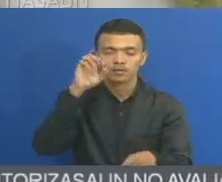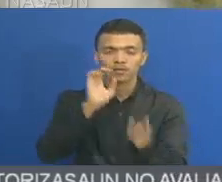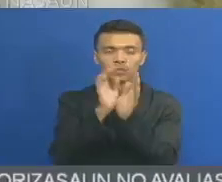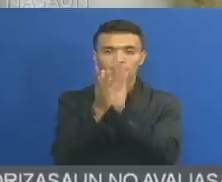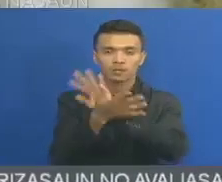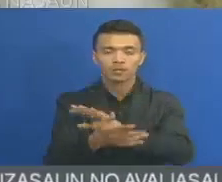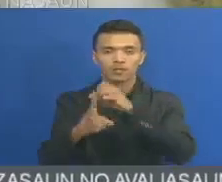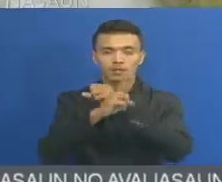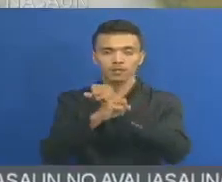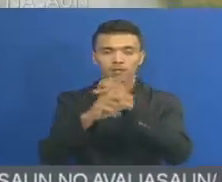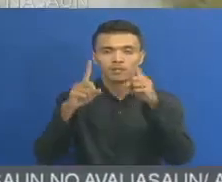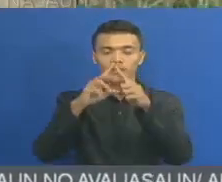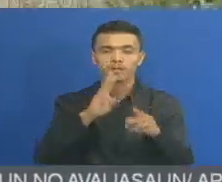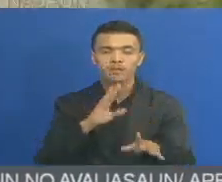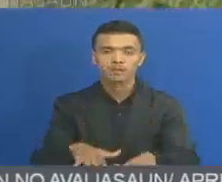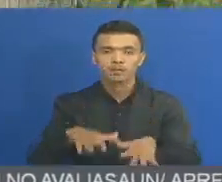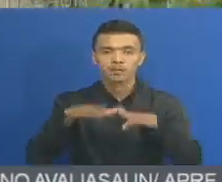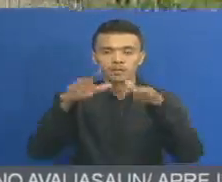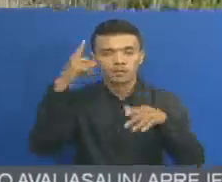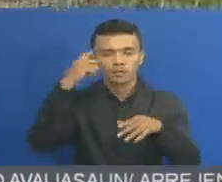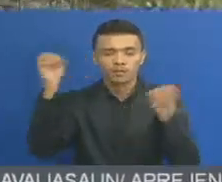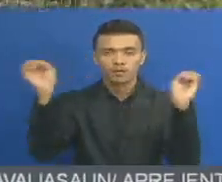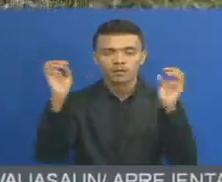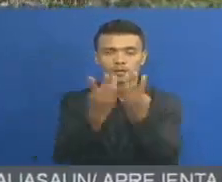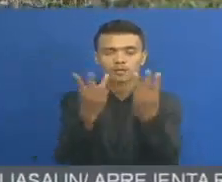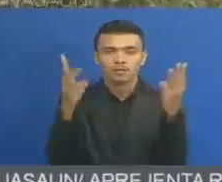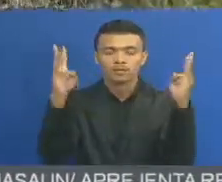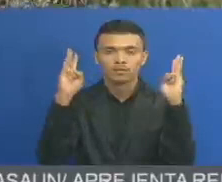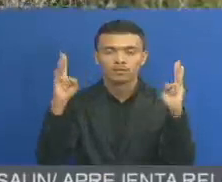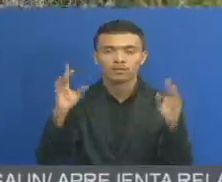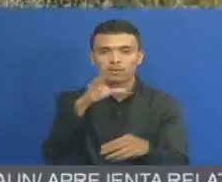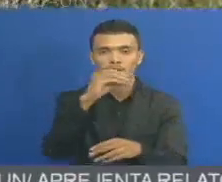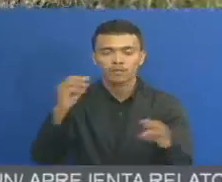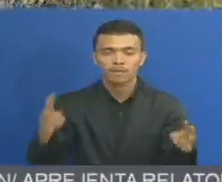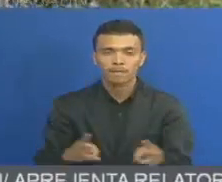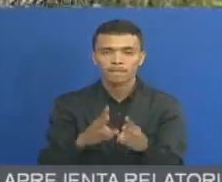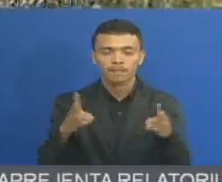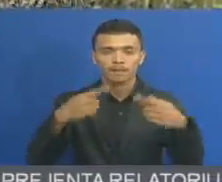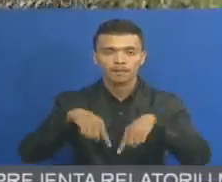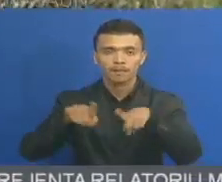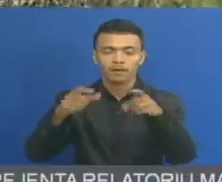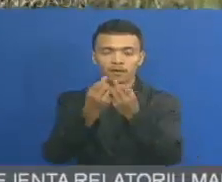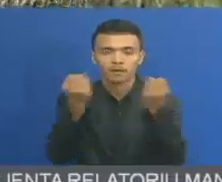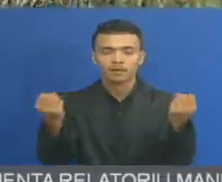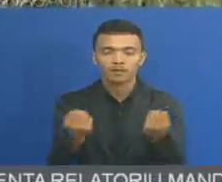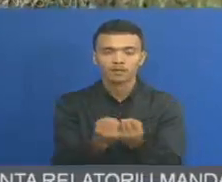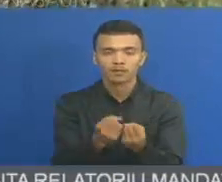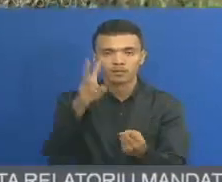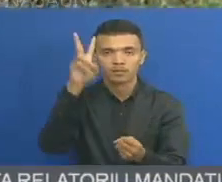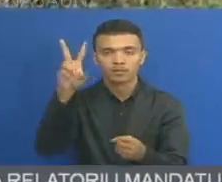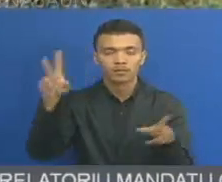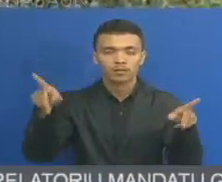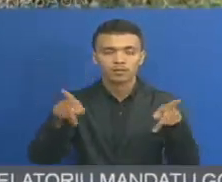vítima inundação hose corrente mota laclo, tambala e moro proteção. No estrada liga basuku fahinehan no bubususu